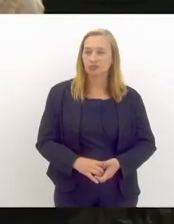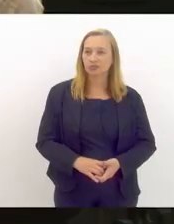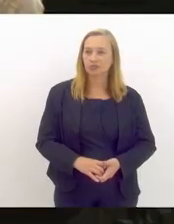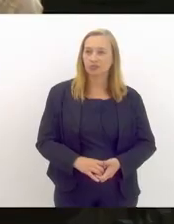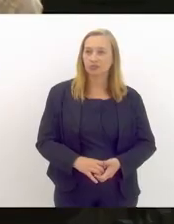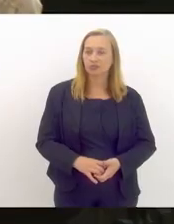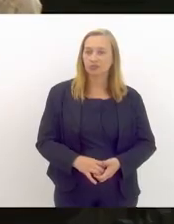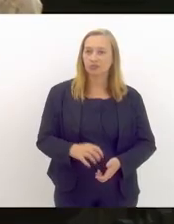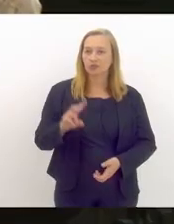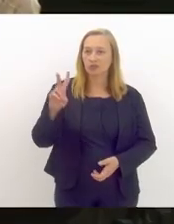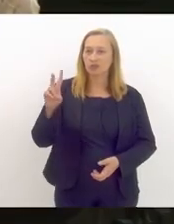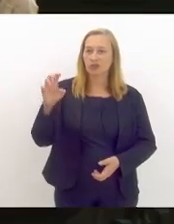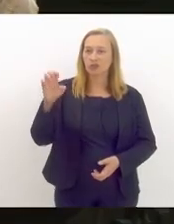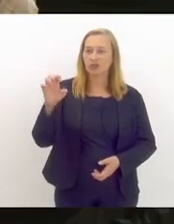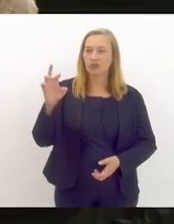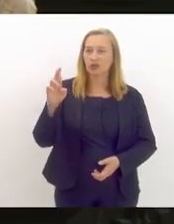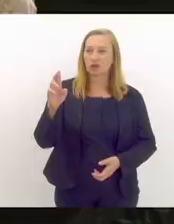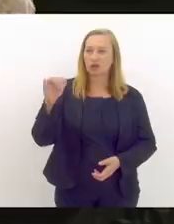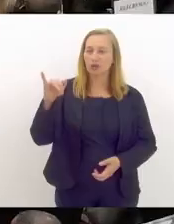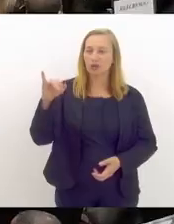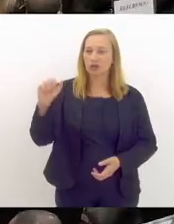Verônica Lima.